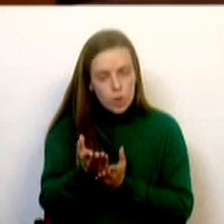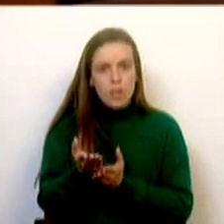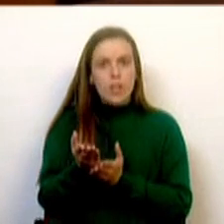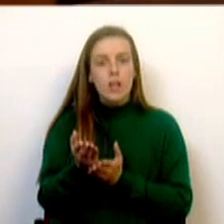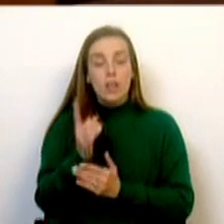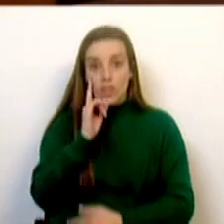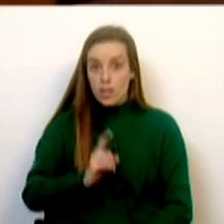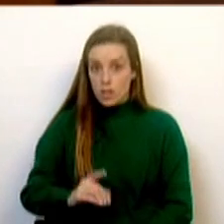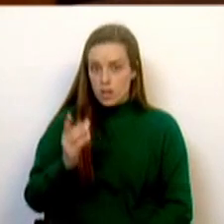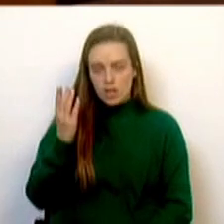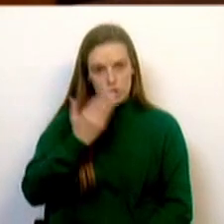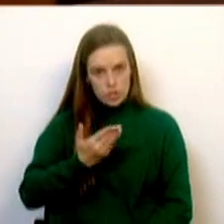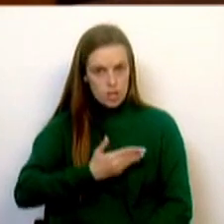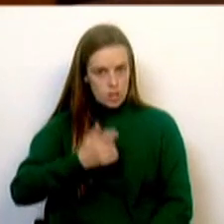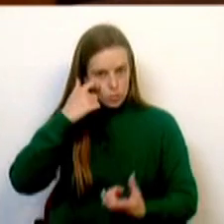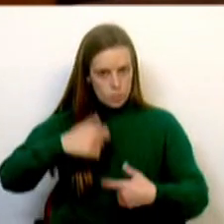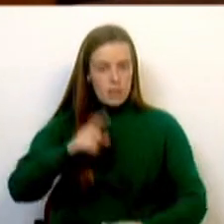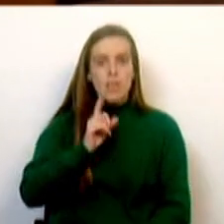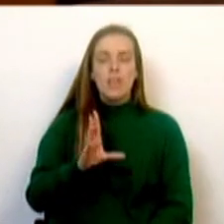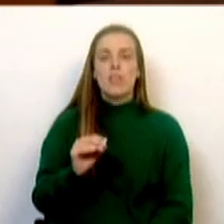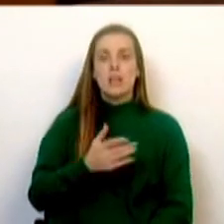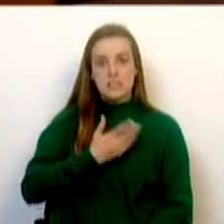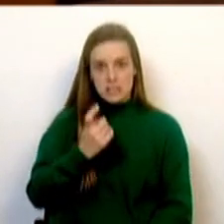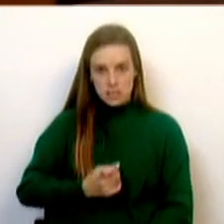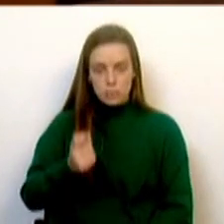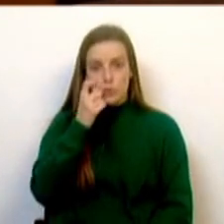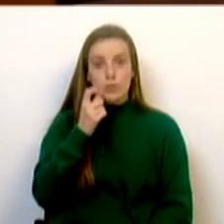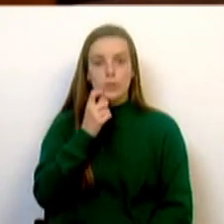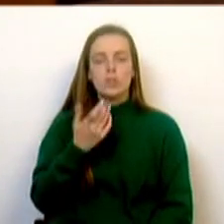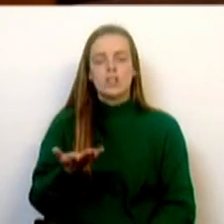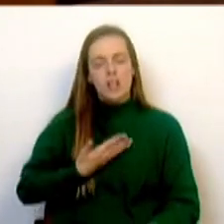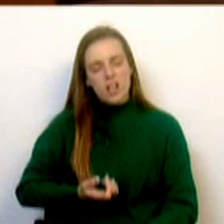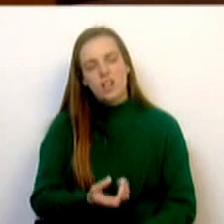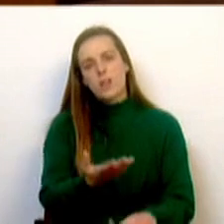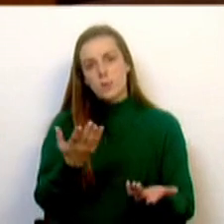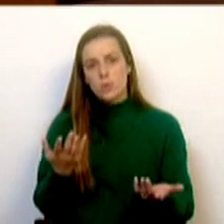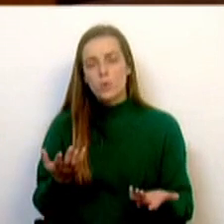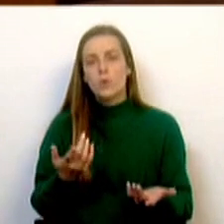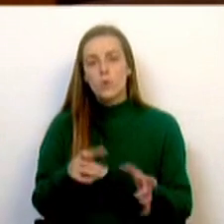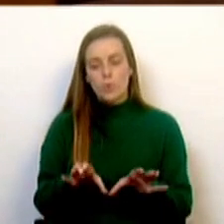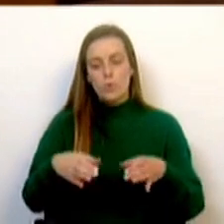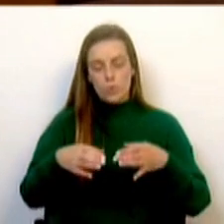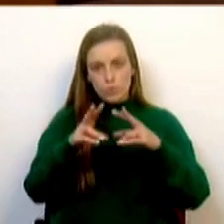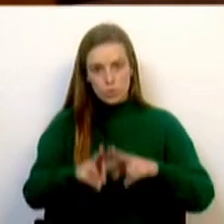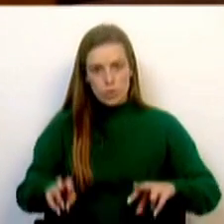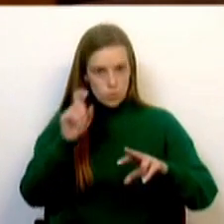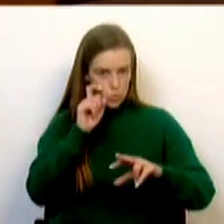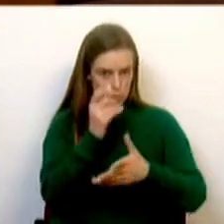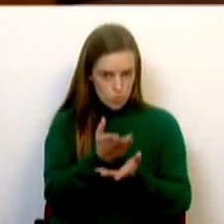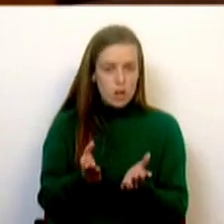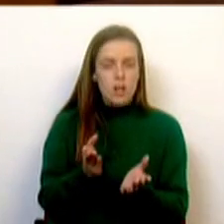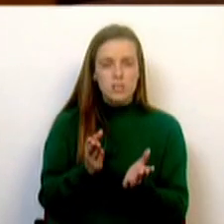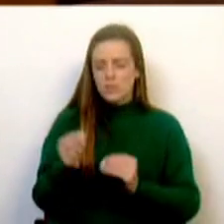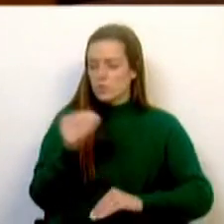No Dia dos Direitos Humanos, a 10 de dezembro, António Guterres lamentou que o Conselho de Segurança da ONU não